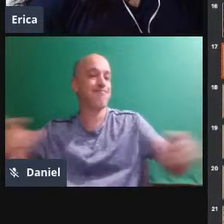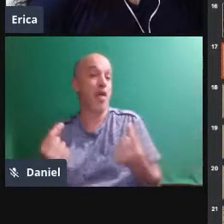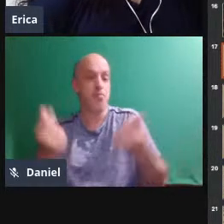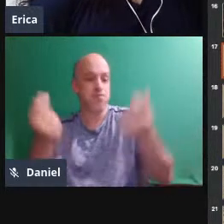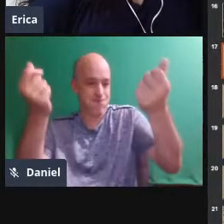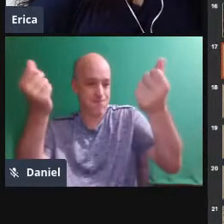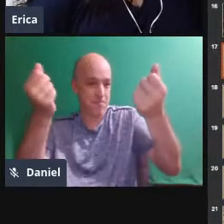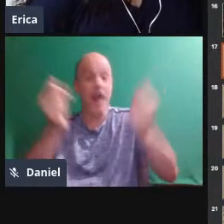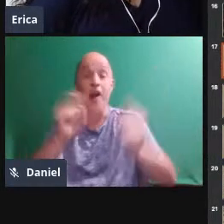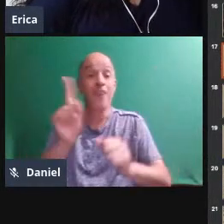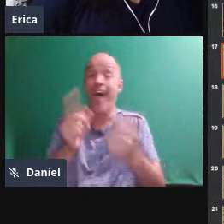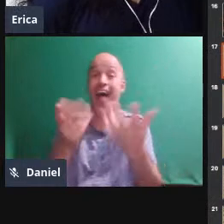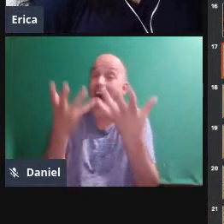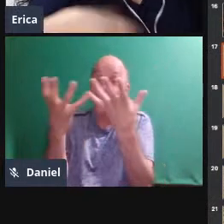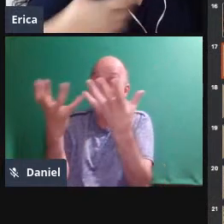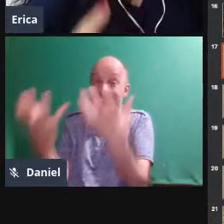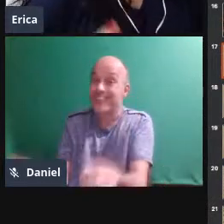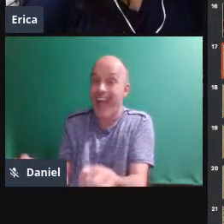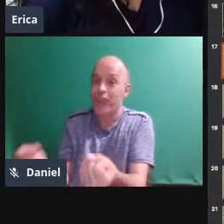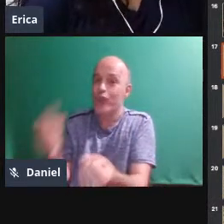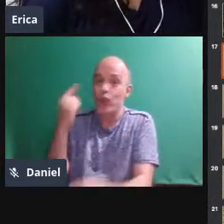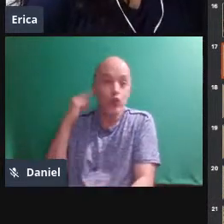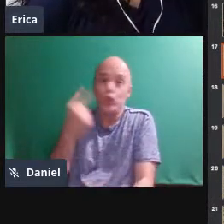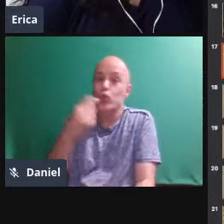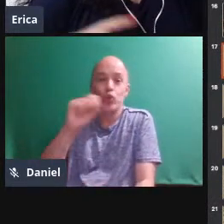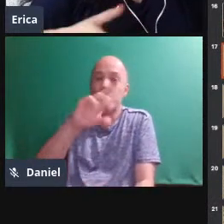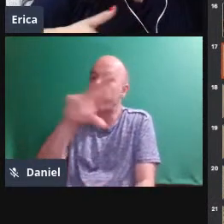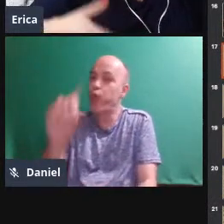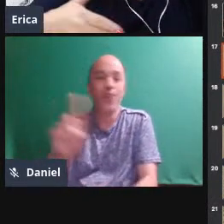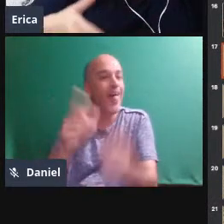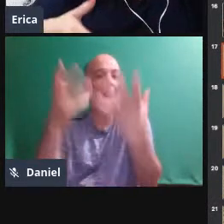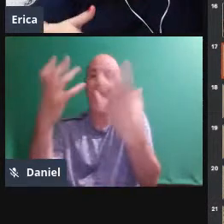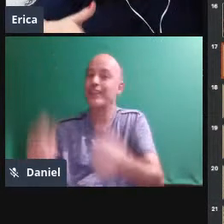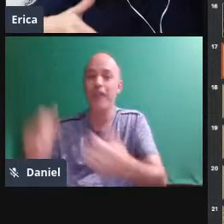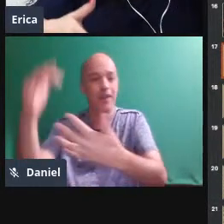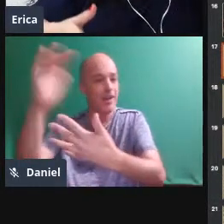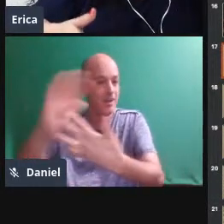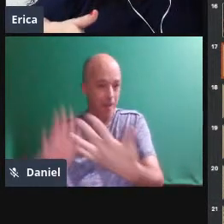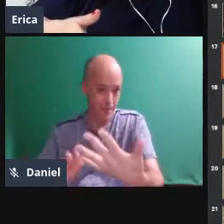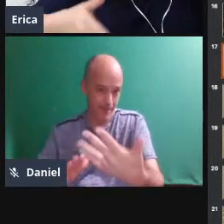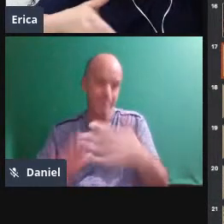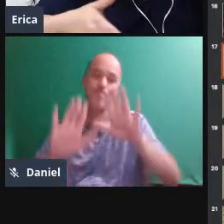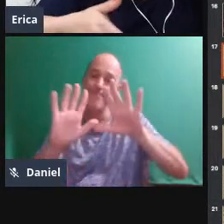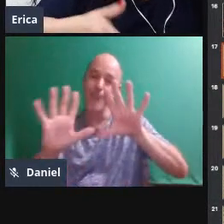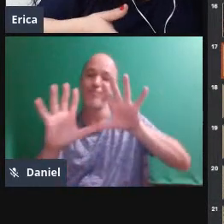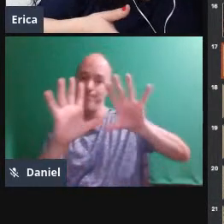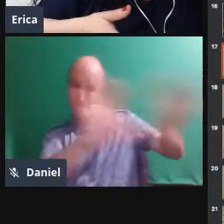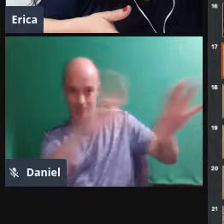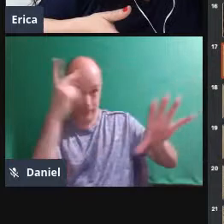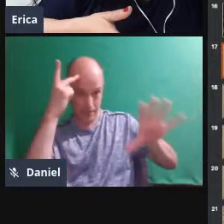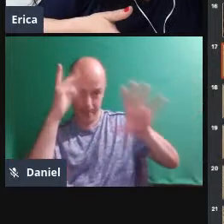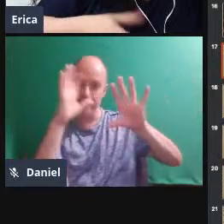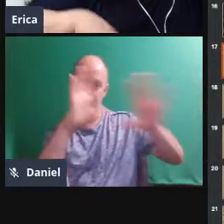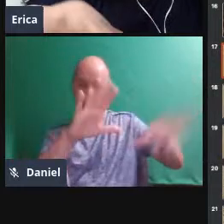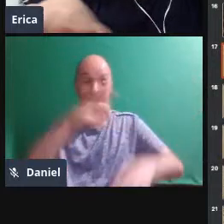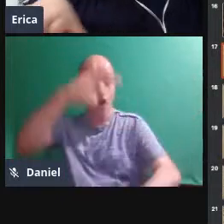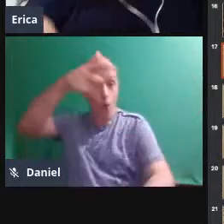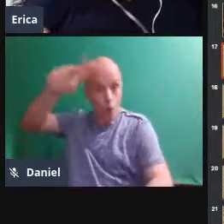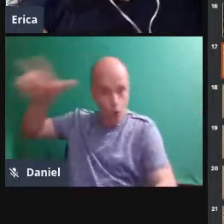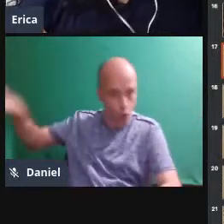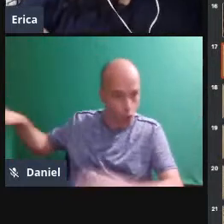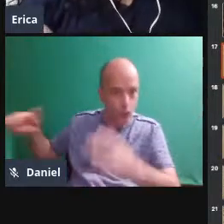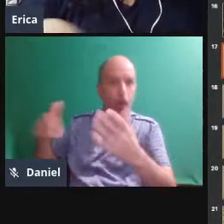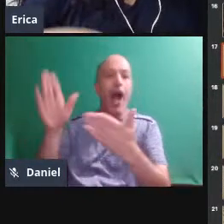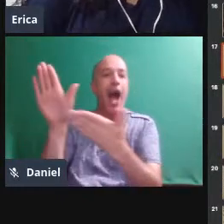melhor, que têm dinheiro e que não aceitam que aquela é que eles